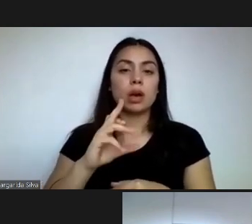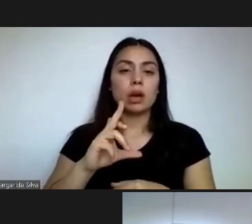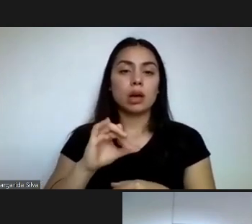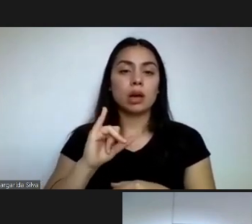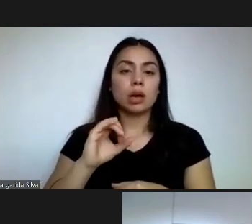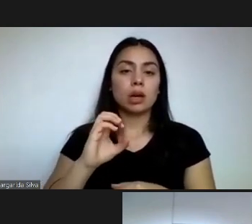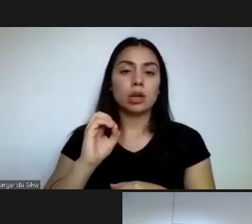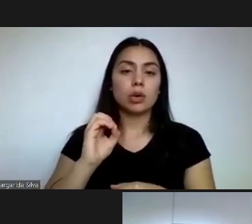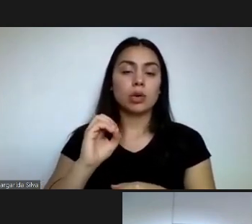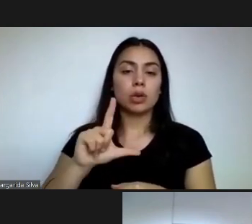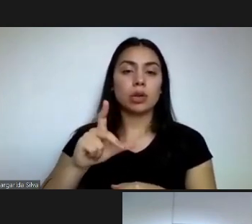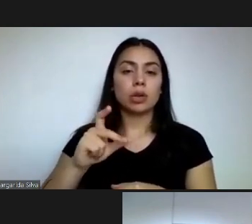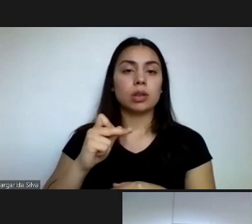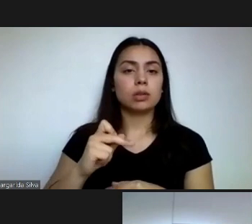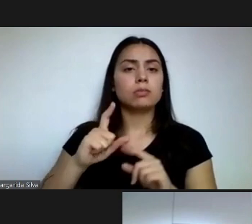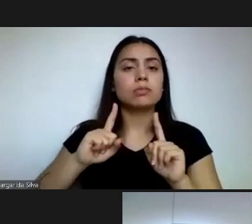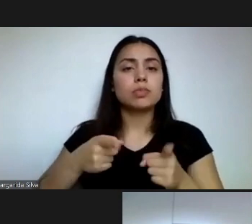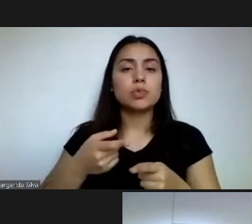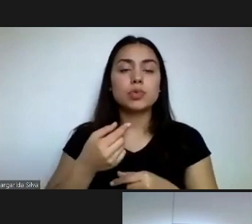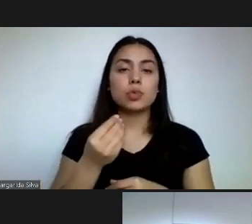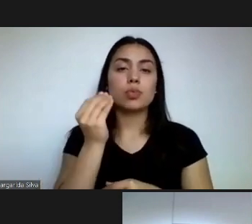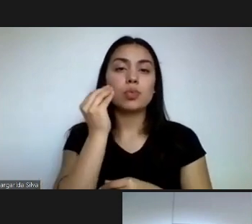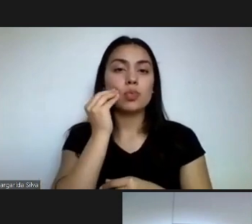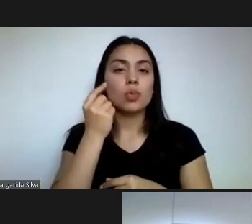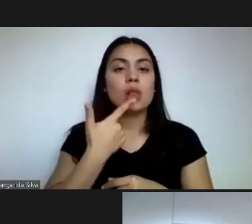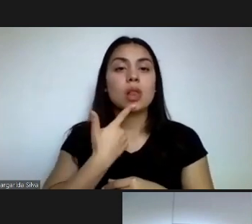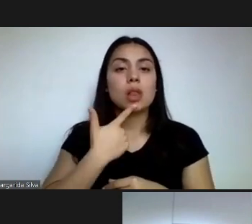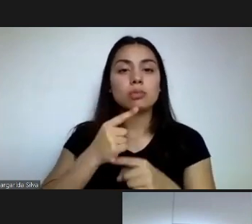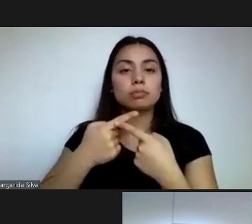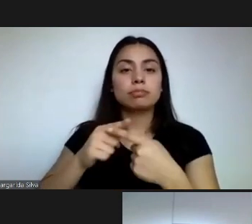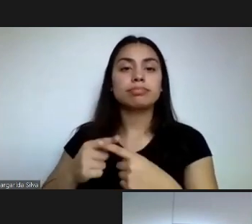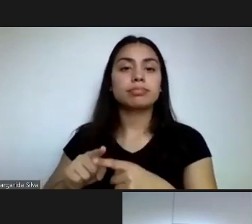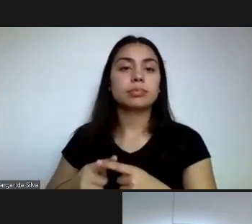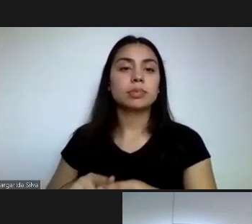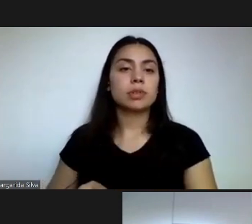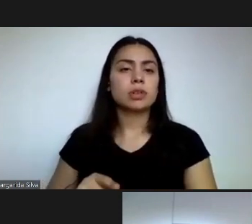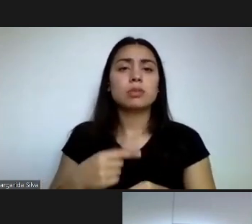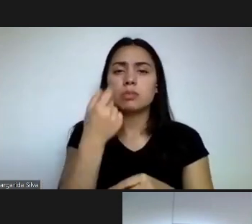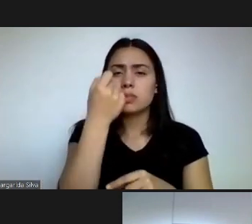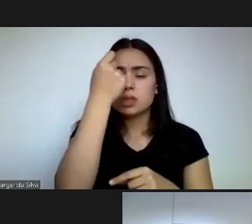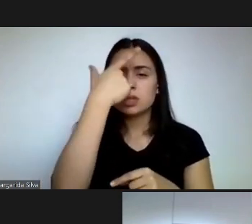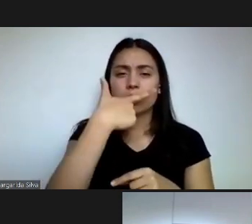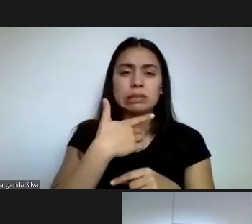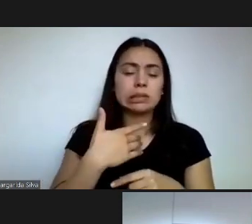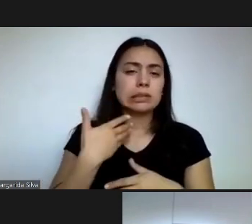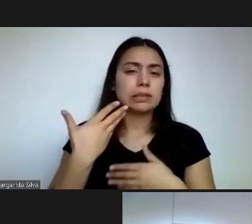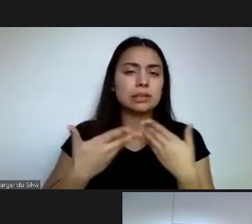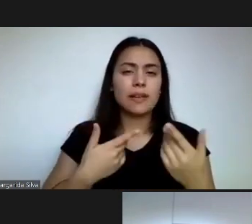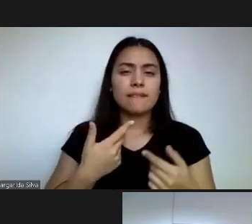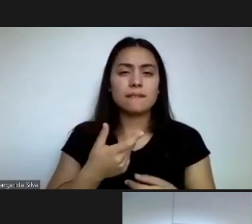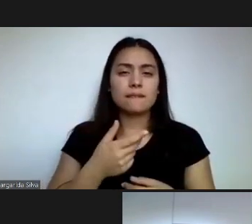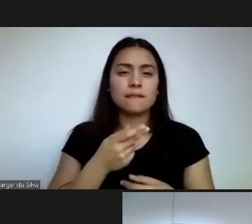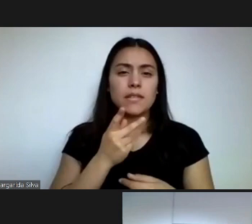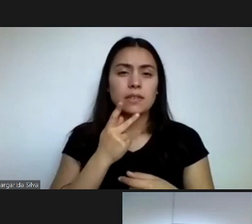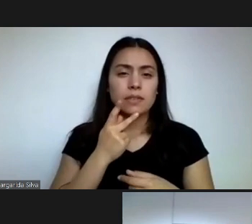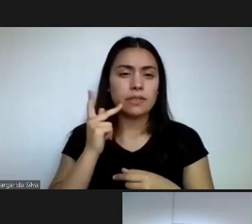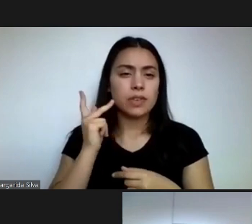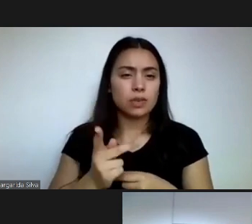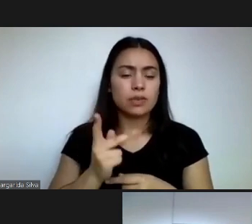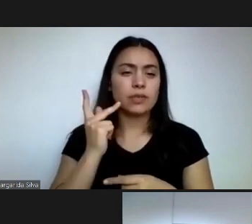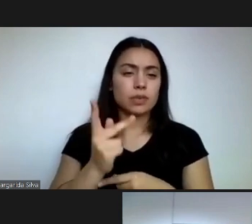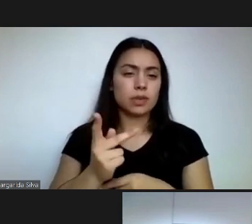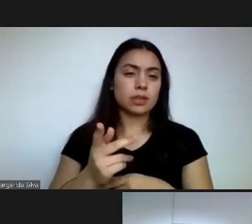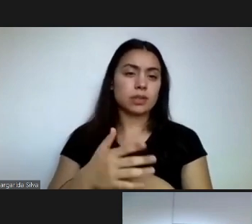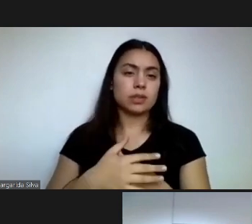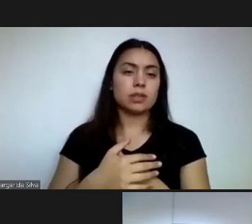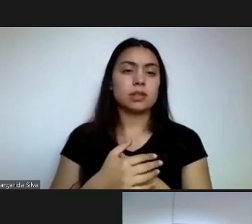nasceram essas línguas, né? E a história dessas línguas, do cabo-verdiano e do guineense, é uma história de extrema violência, né? Ligada à história da escravatura, que é uma história de extrema